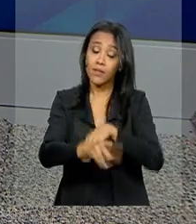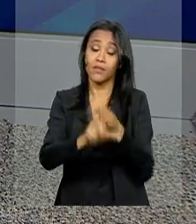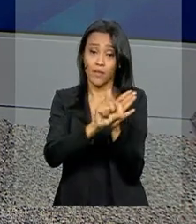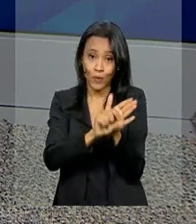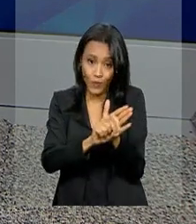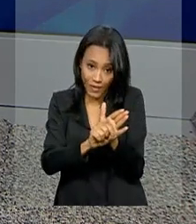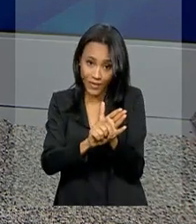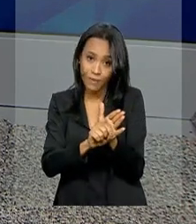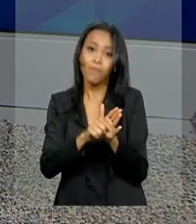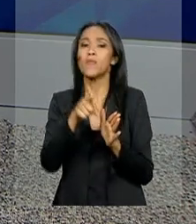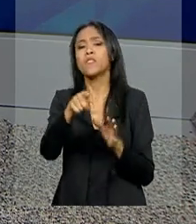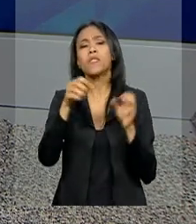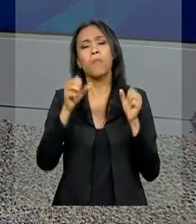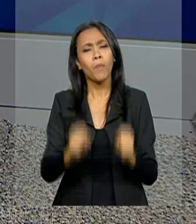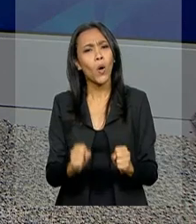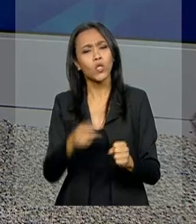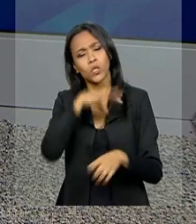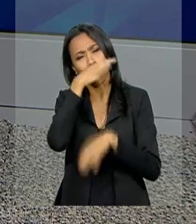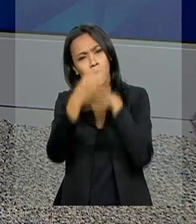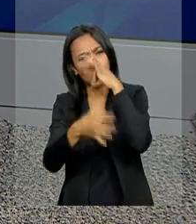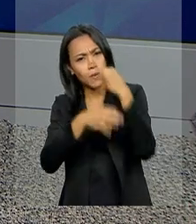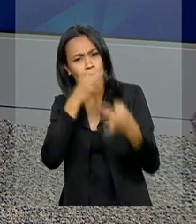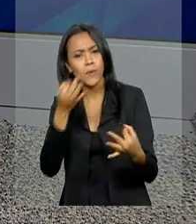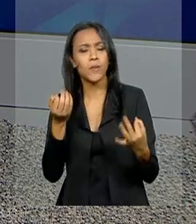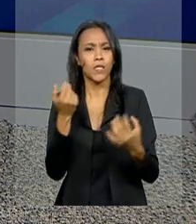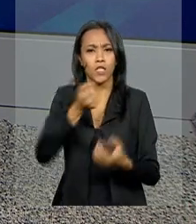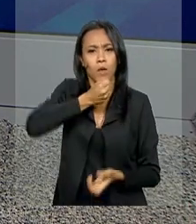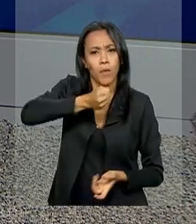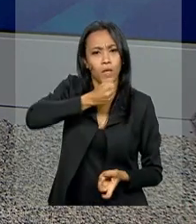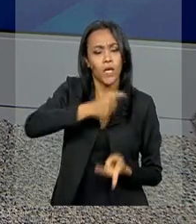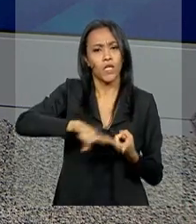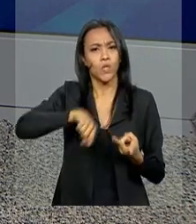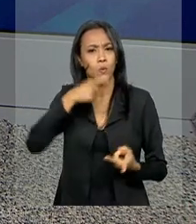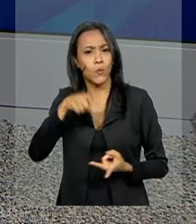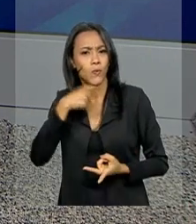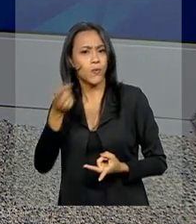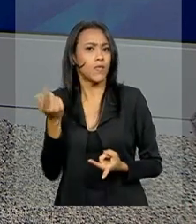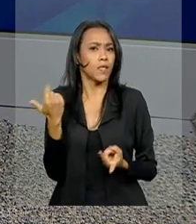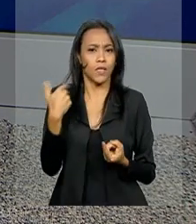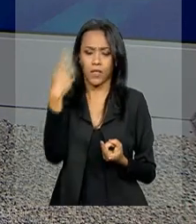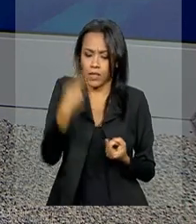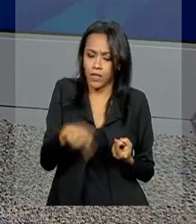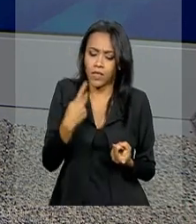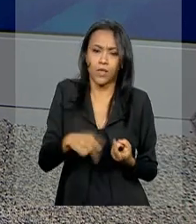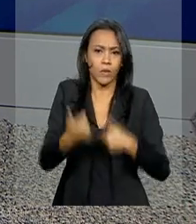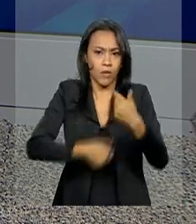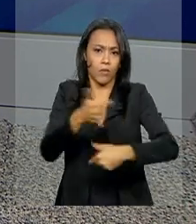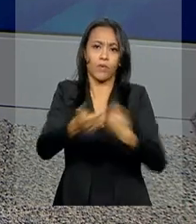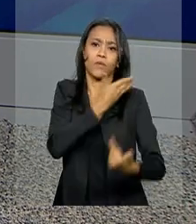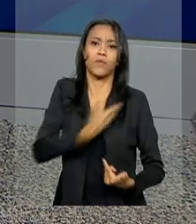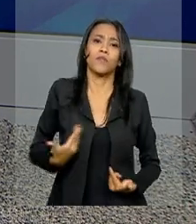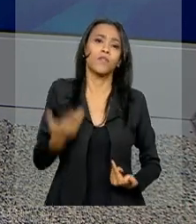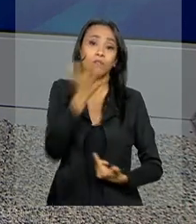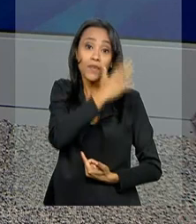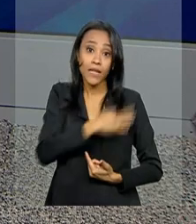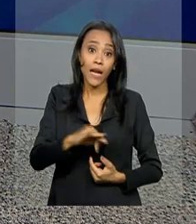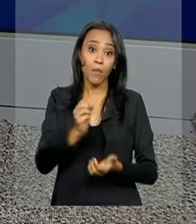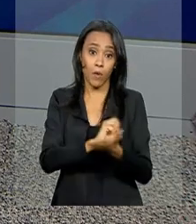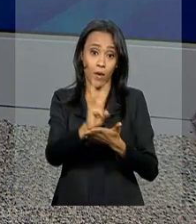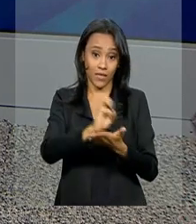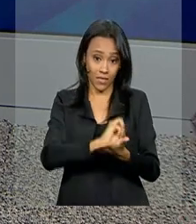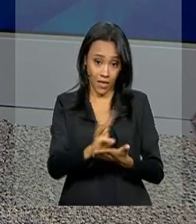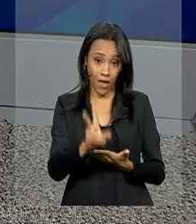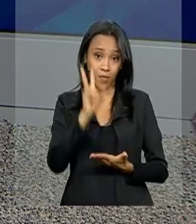Twitter. Você pode mandar suas sugestões de reportagens e dúvidas sobre programas e ações do governo federal para o nosso WhatsApp.